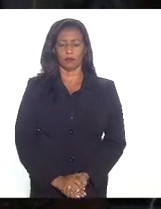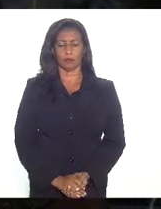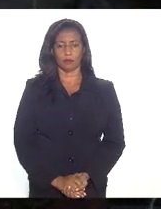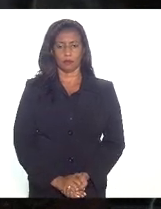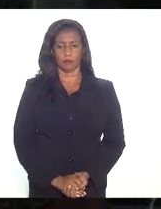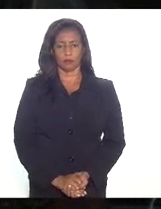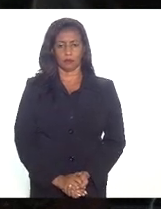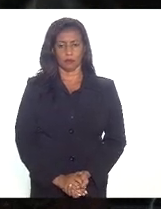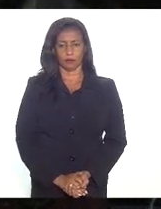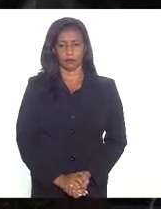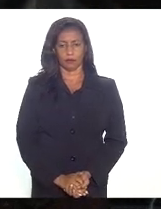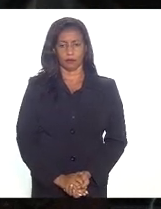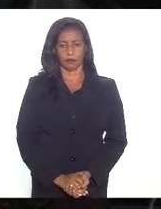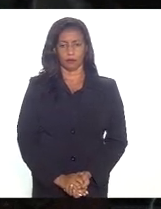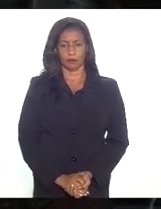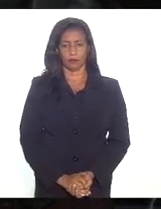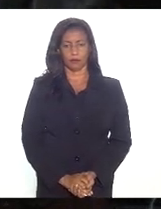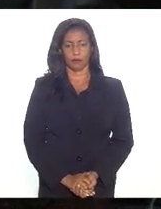Deputada